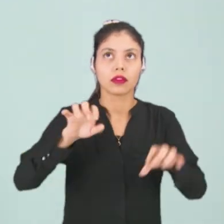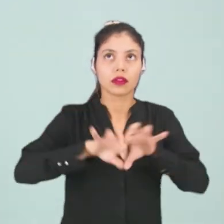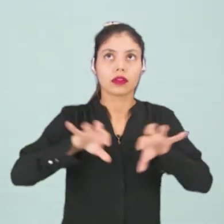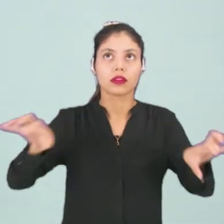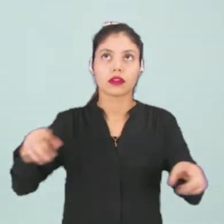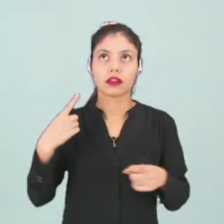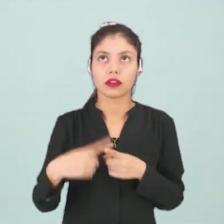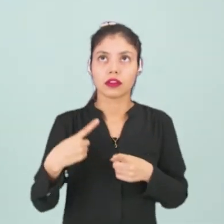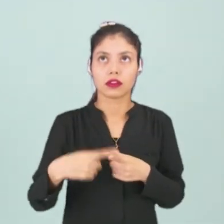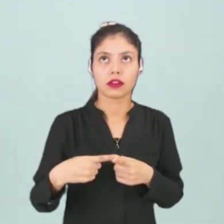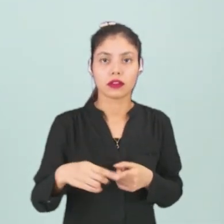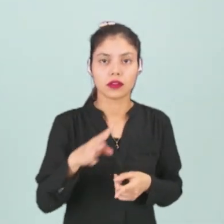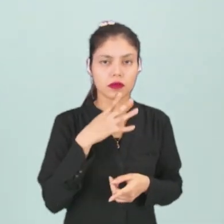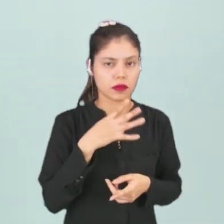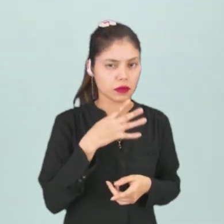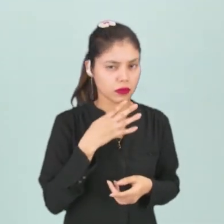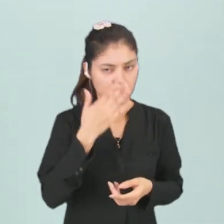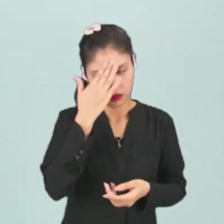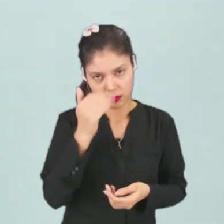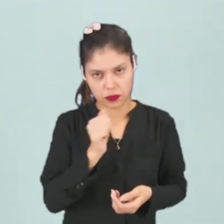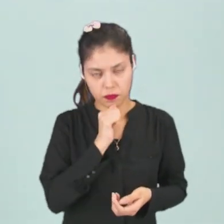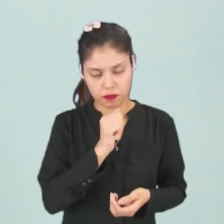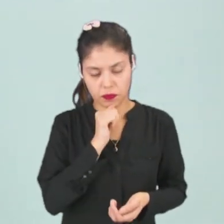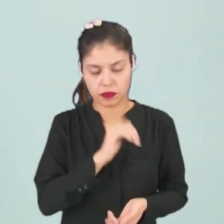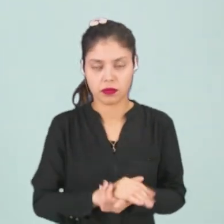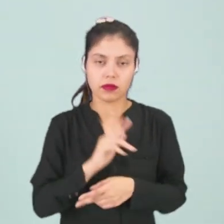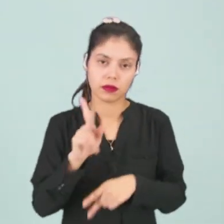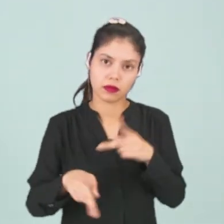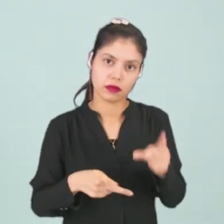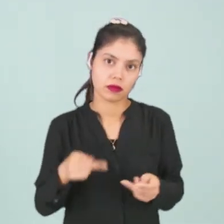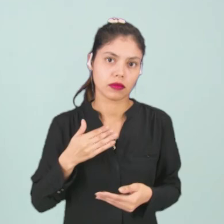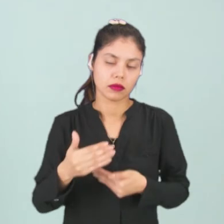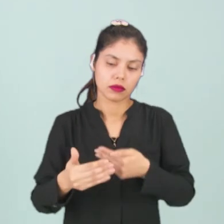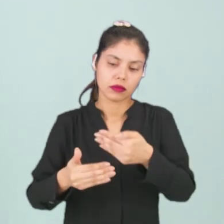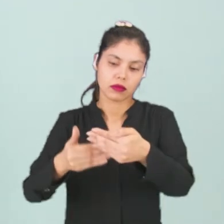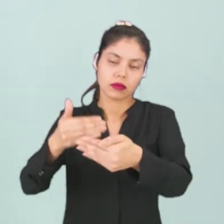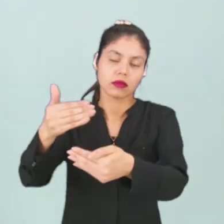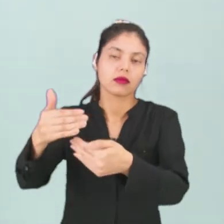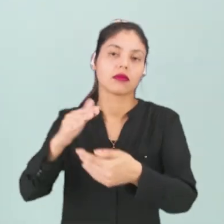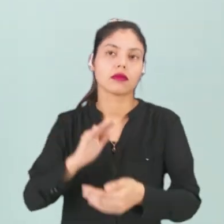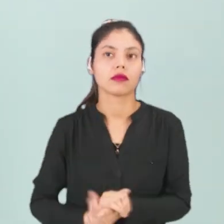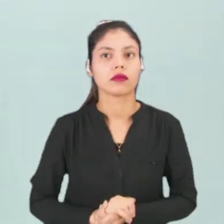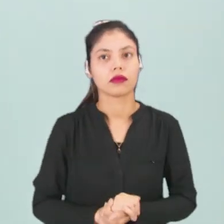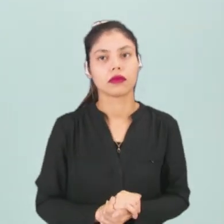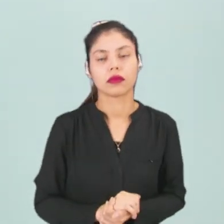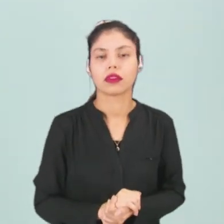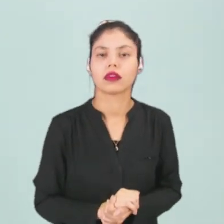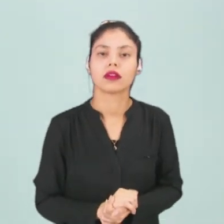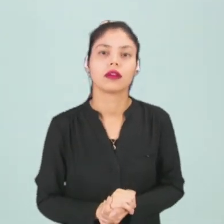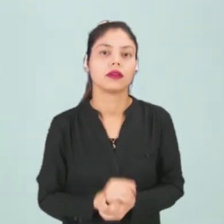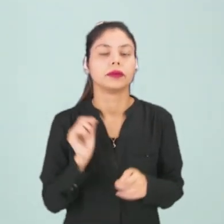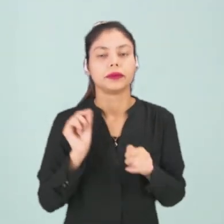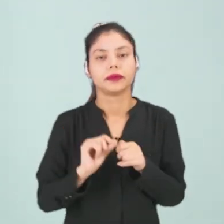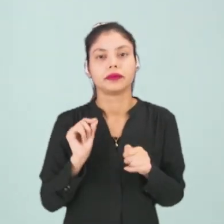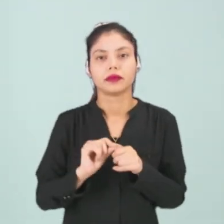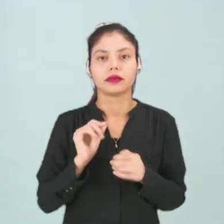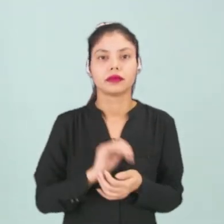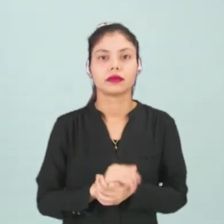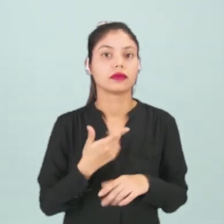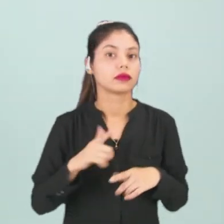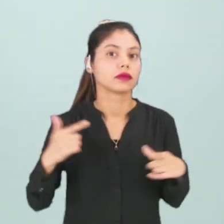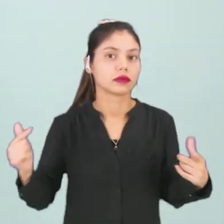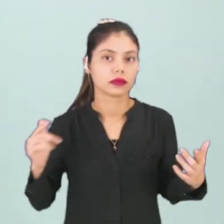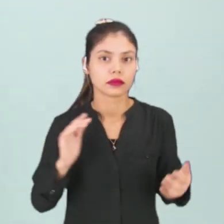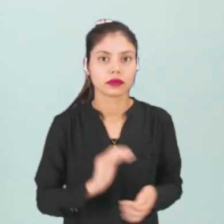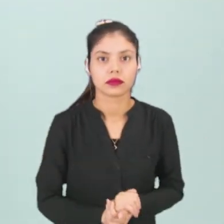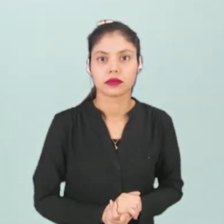separar, porque a gente não tinha tanto conhecimento. A população ainda estava encaminhando para poder fazer um